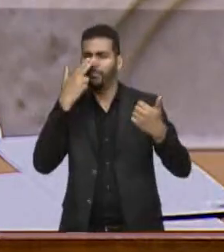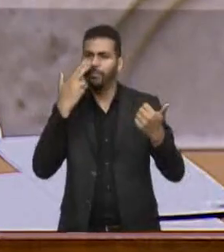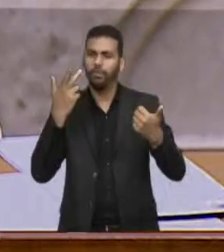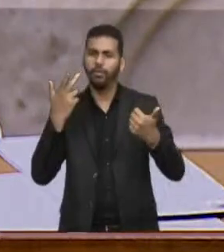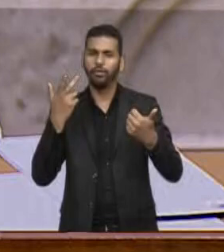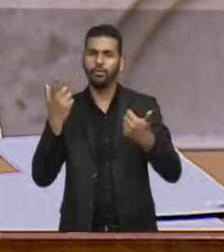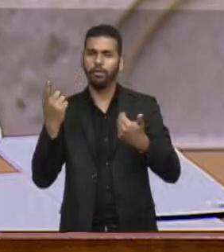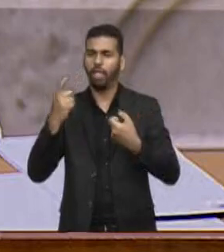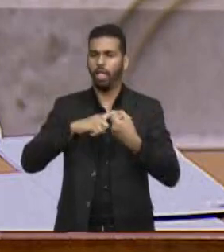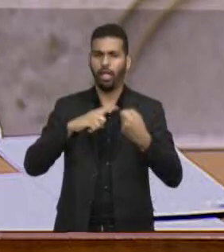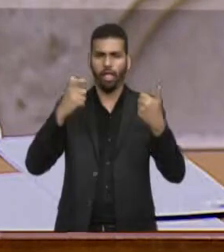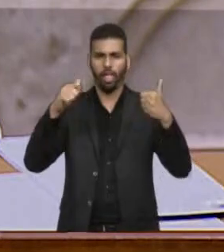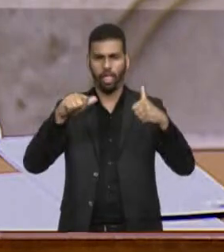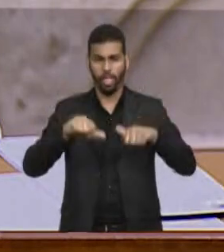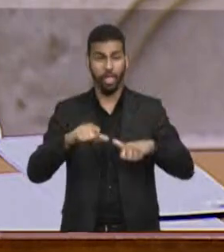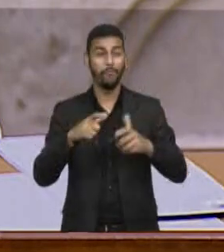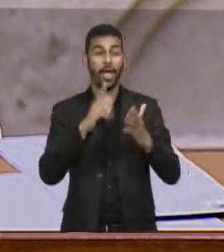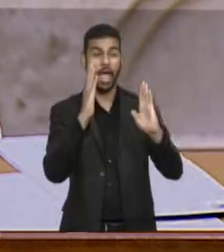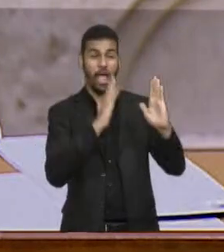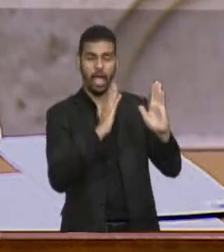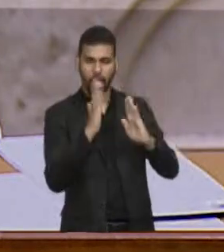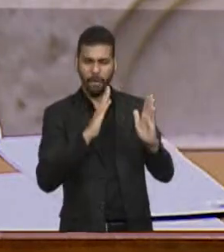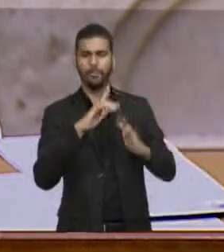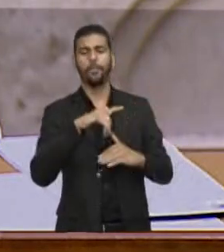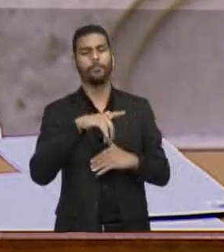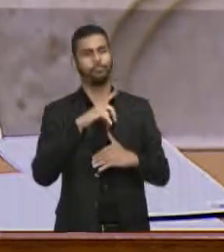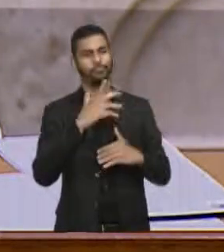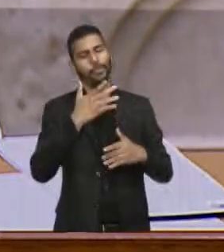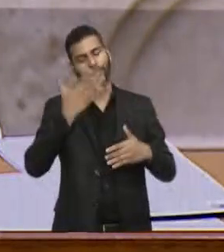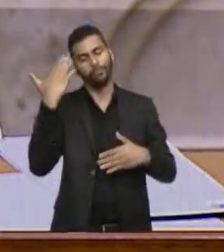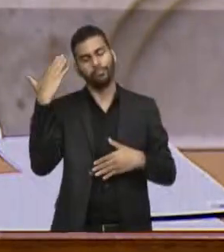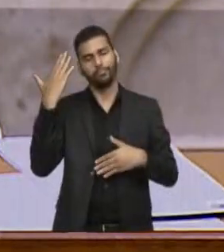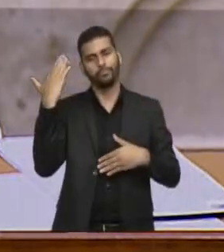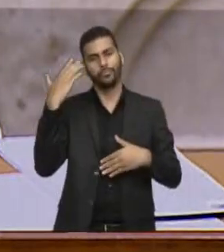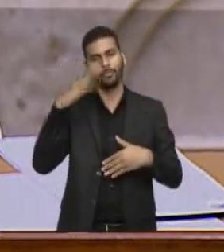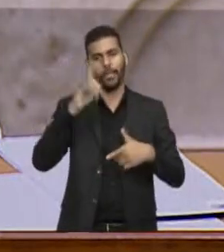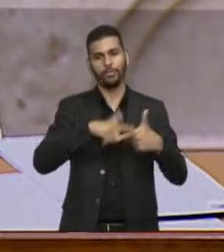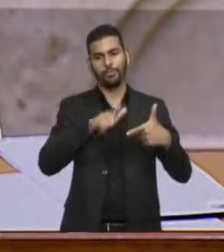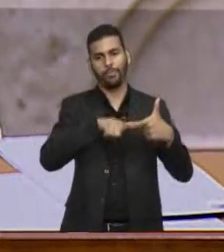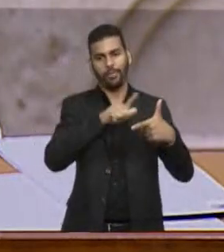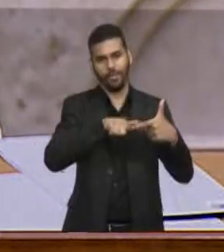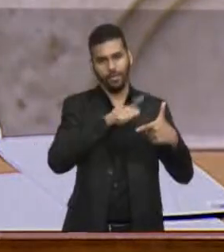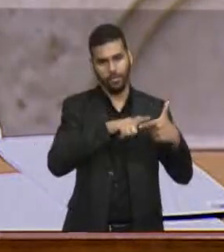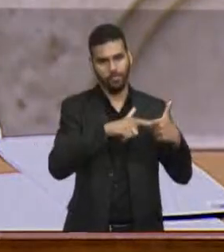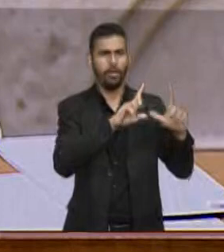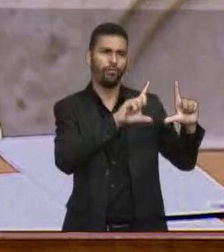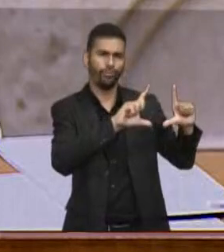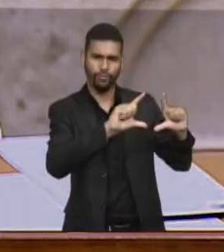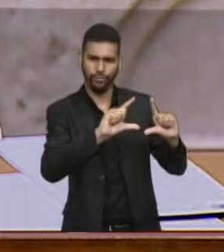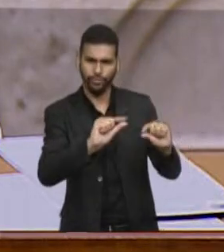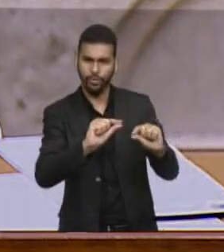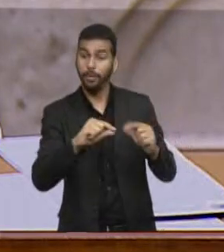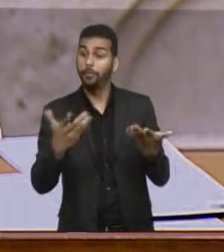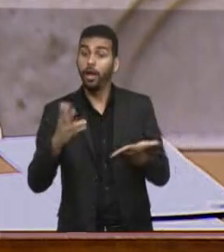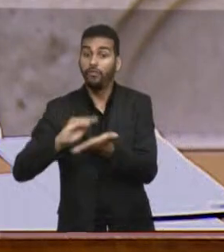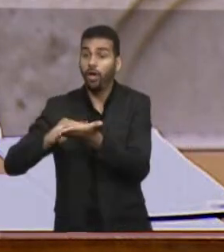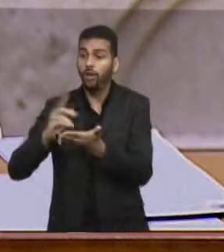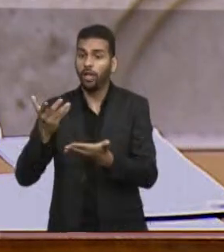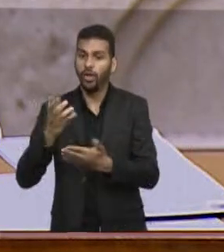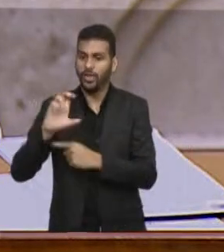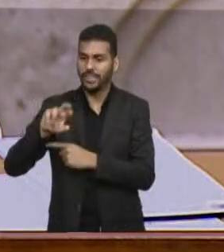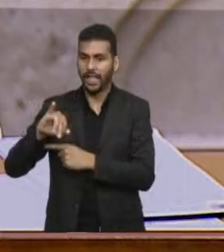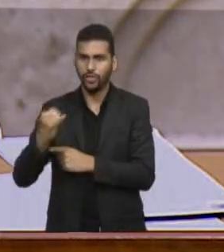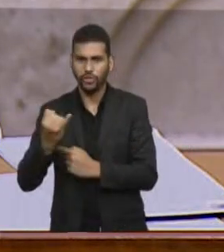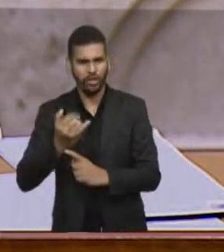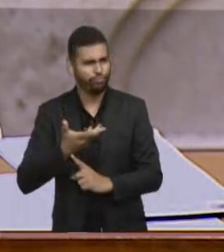mais caótica então o que me mas eu vou voltar esse assunto hoje tivemos conversando e